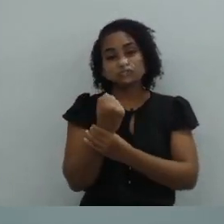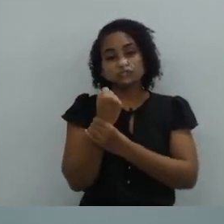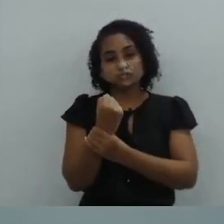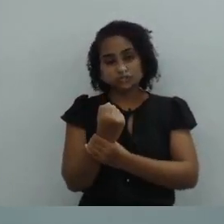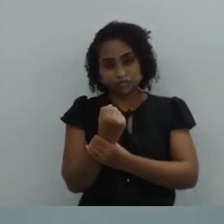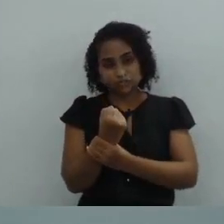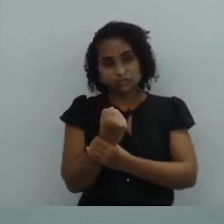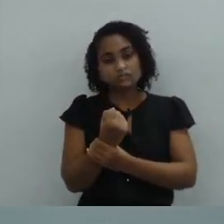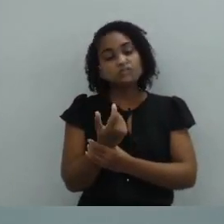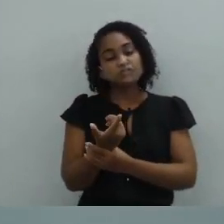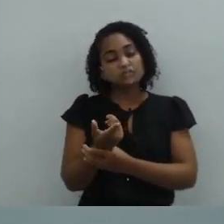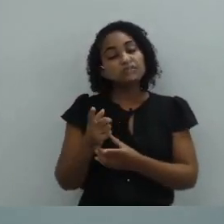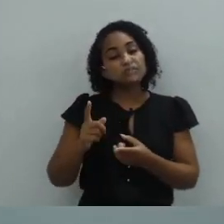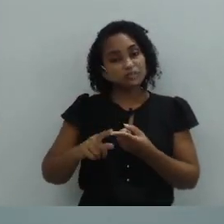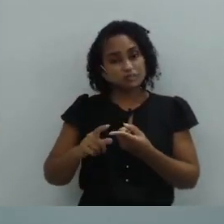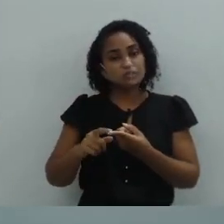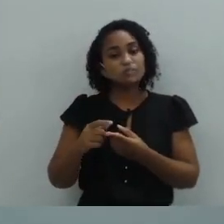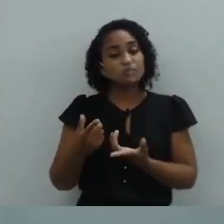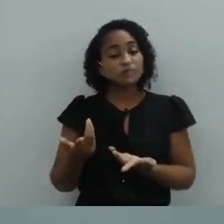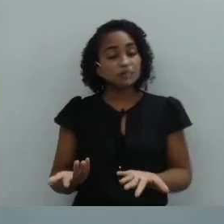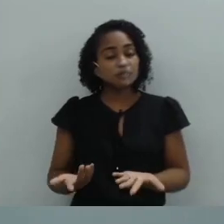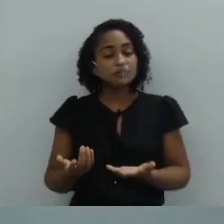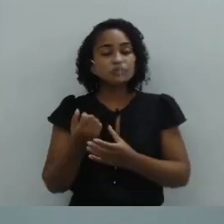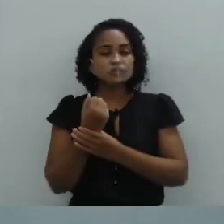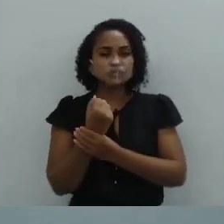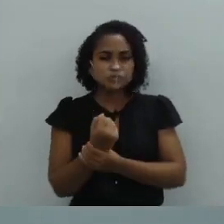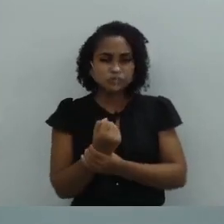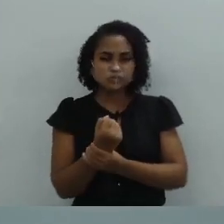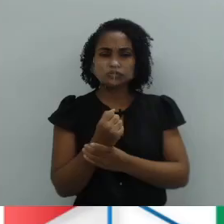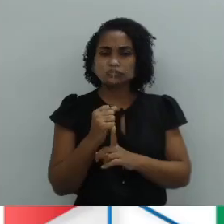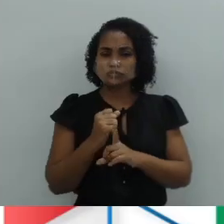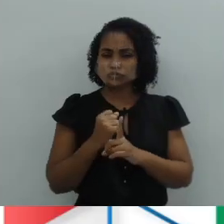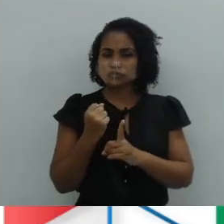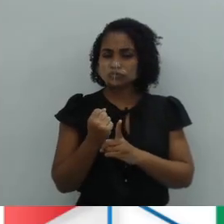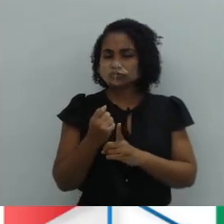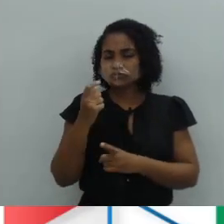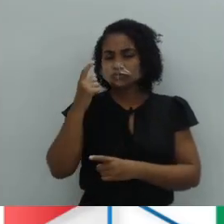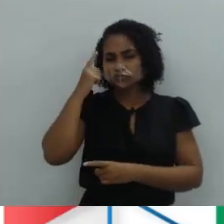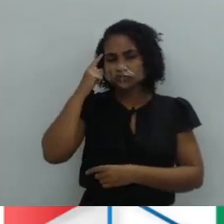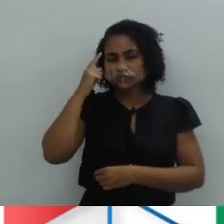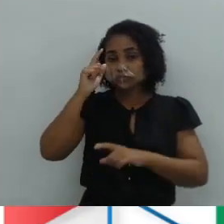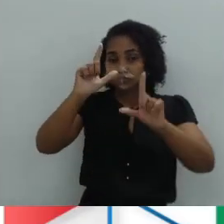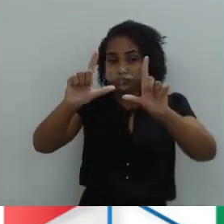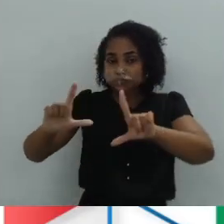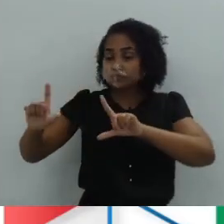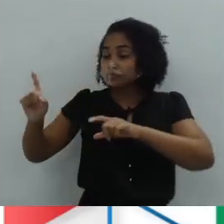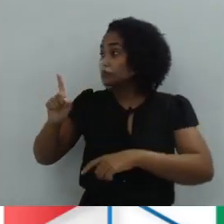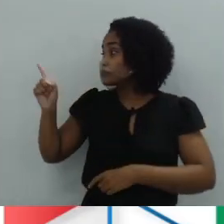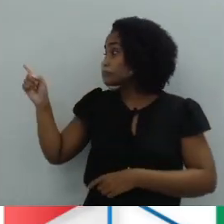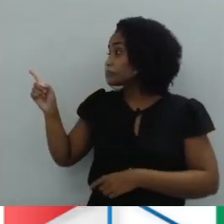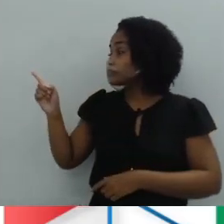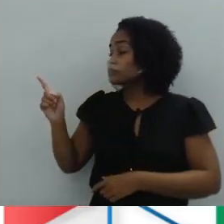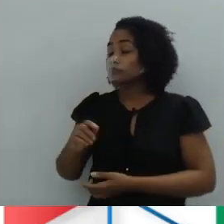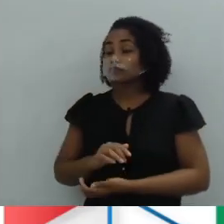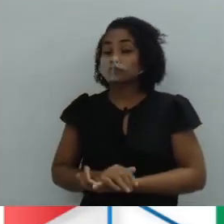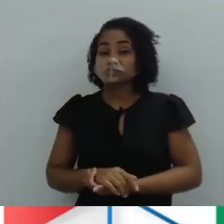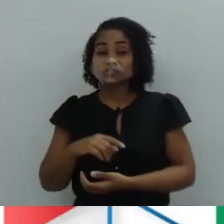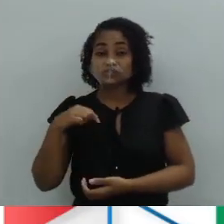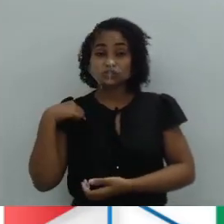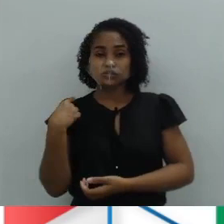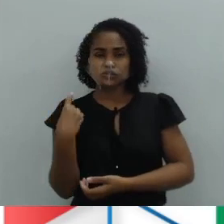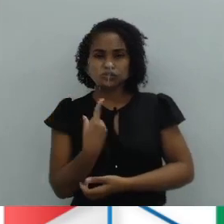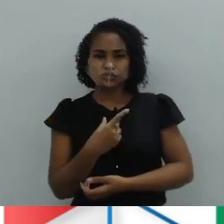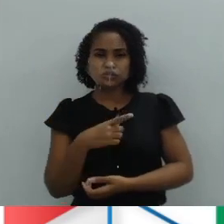segura e garantida, né? Então, vamos para o próximo slide para a gente pensar melhor isso? Aqui a gente vai aprender